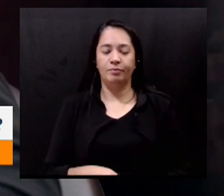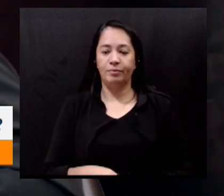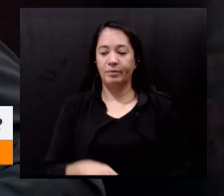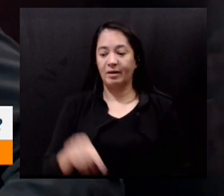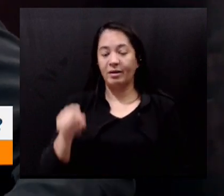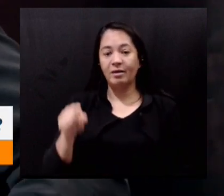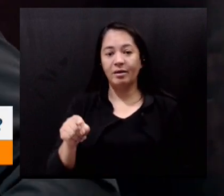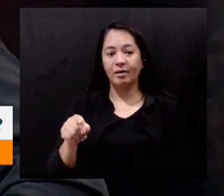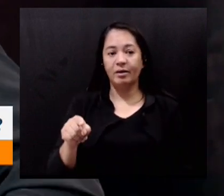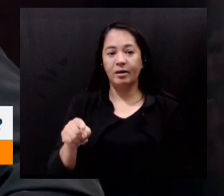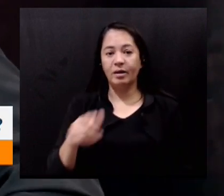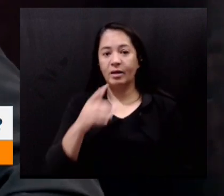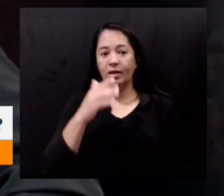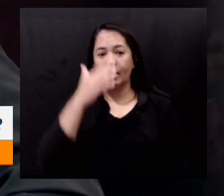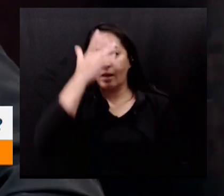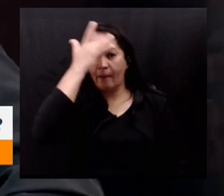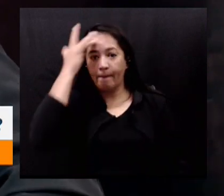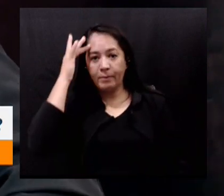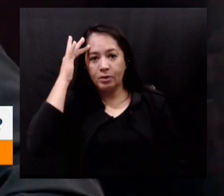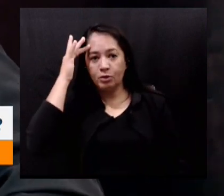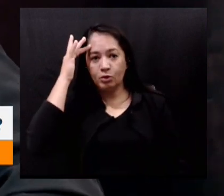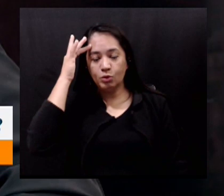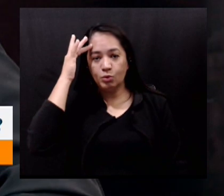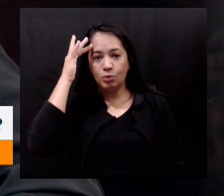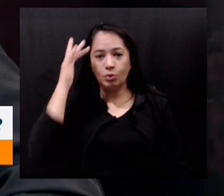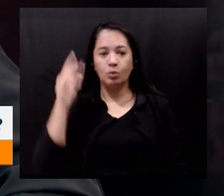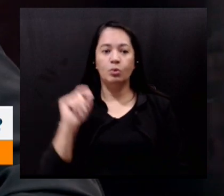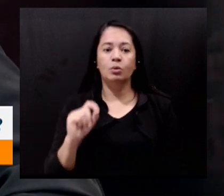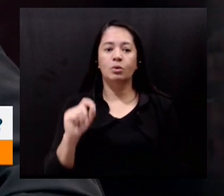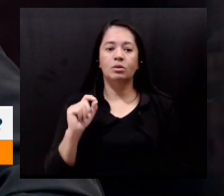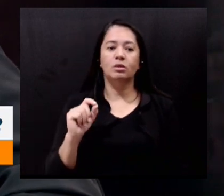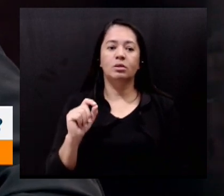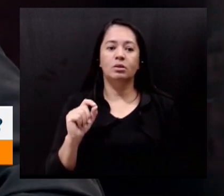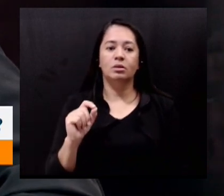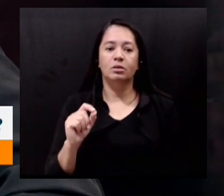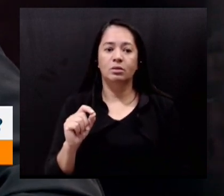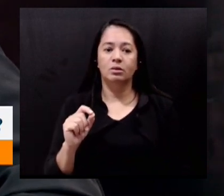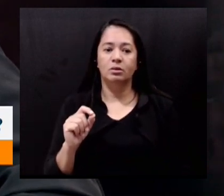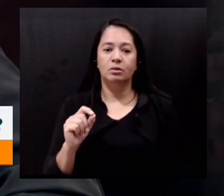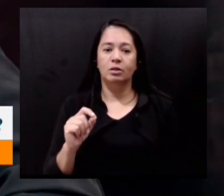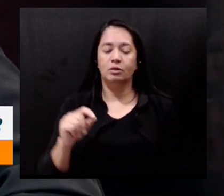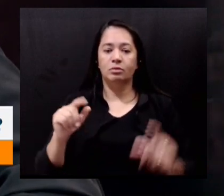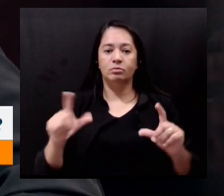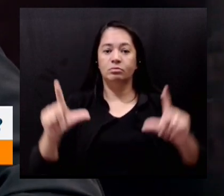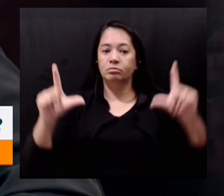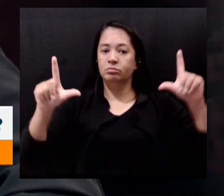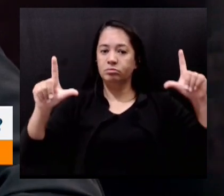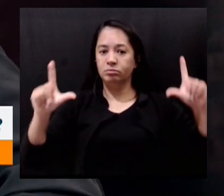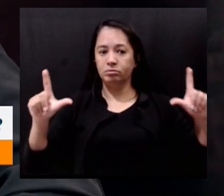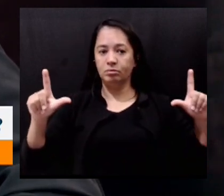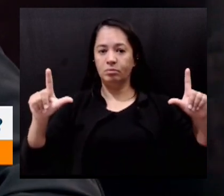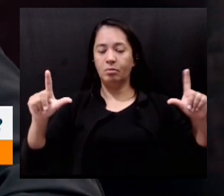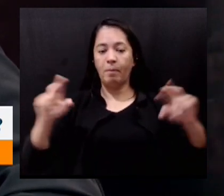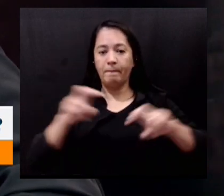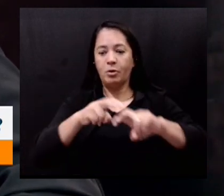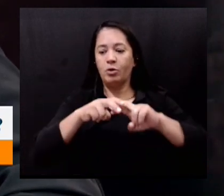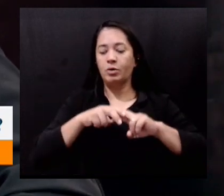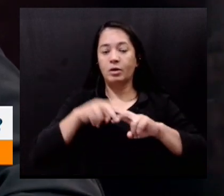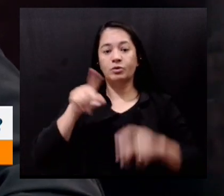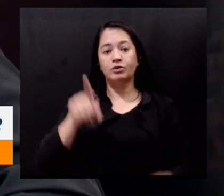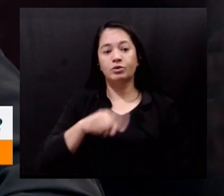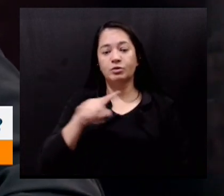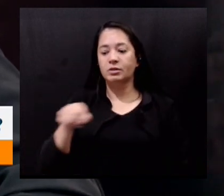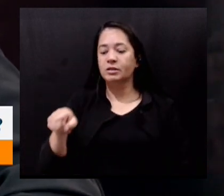personalidades que ganhou destaque aí em função do cancelamento, e ela de certa forma